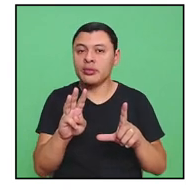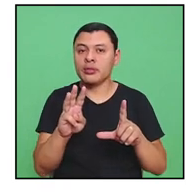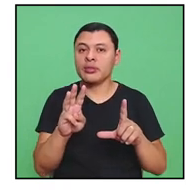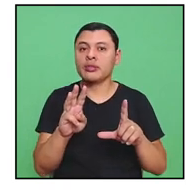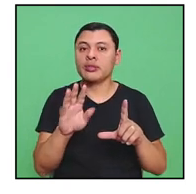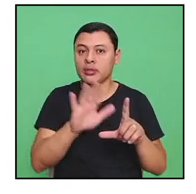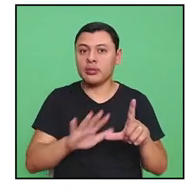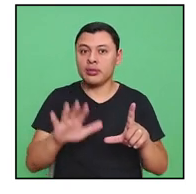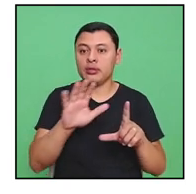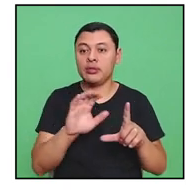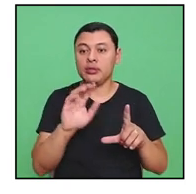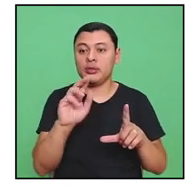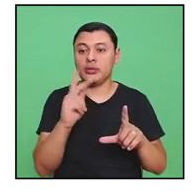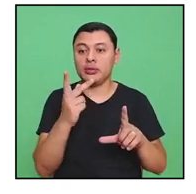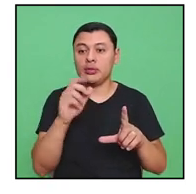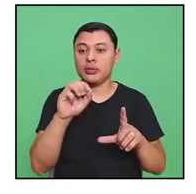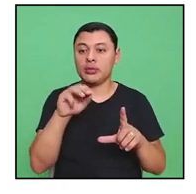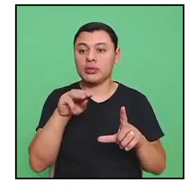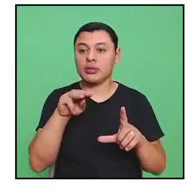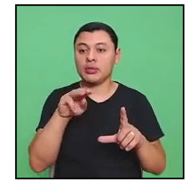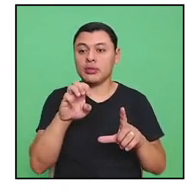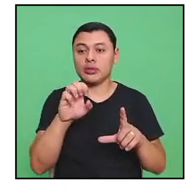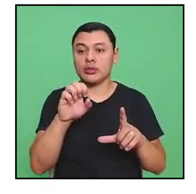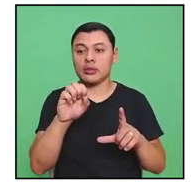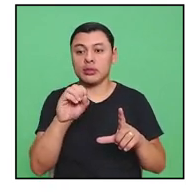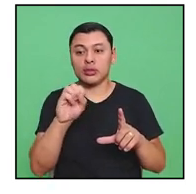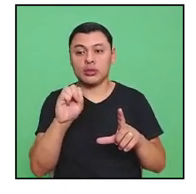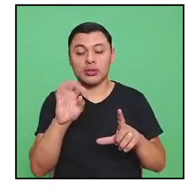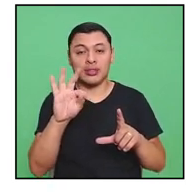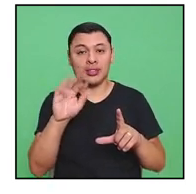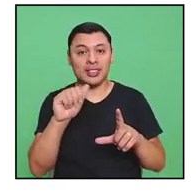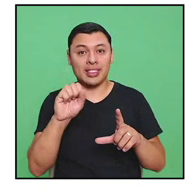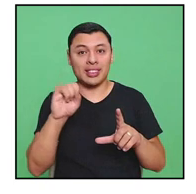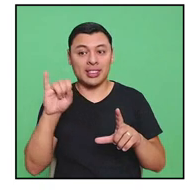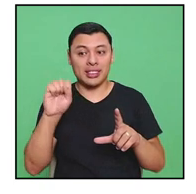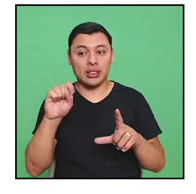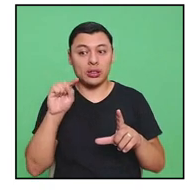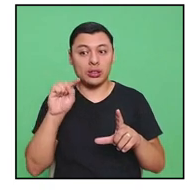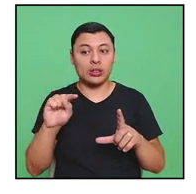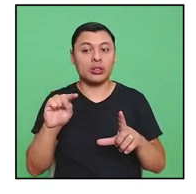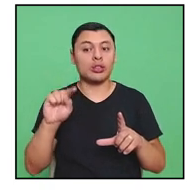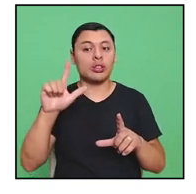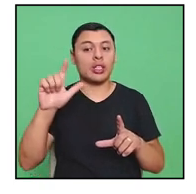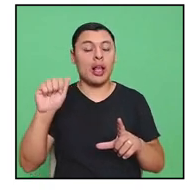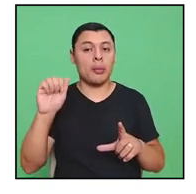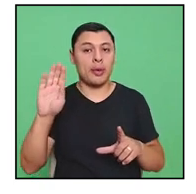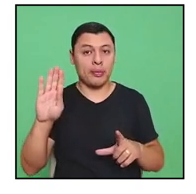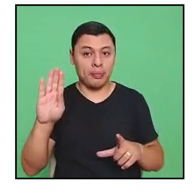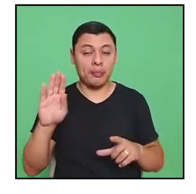no homeostasislab.org, que ela nasceu a partir